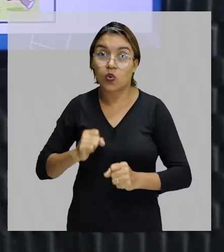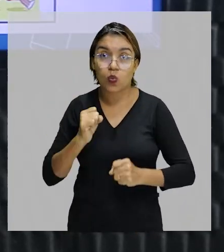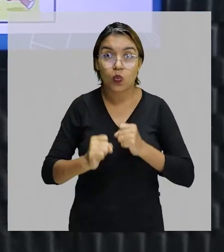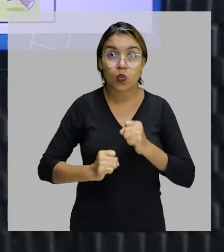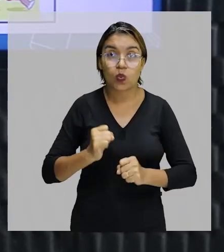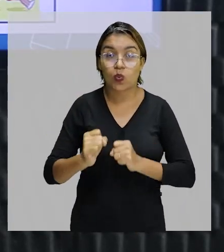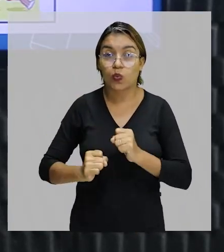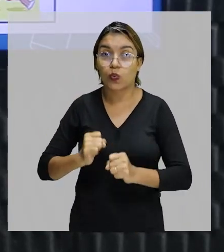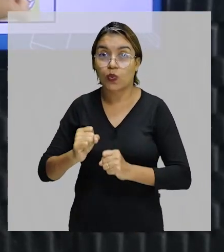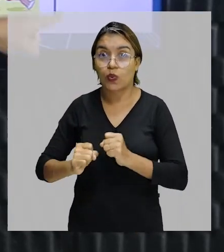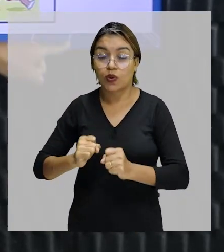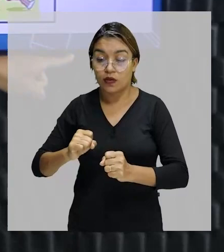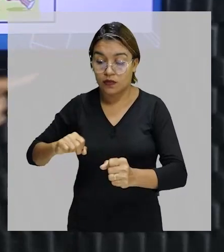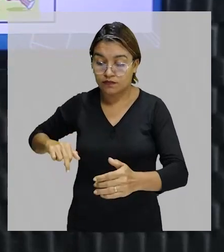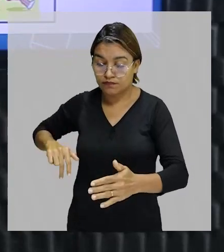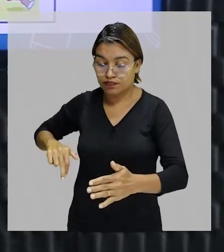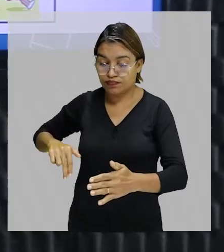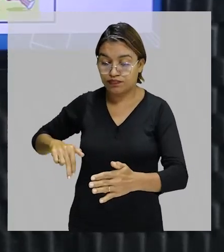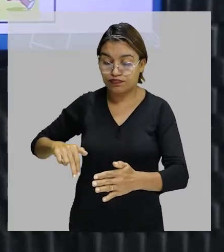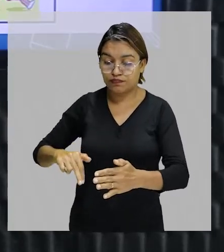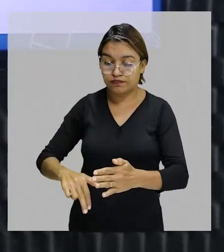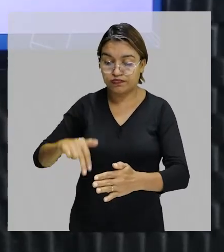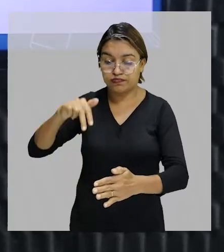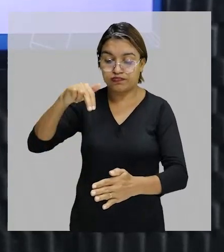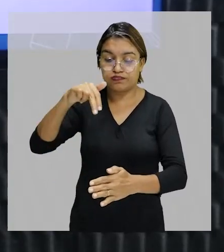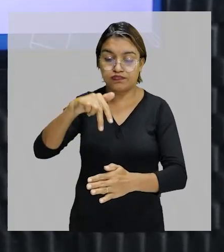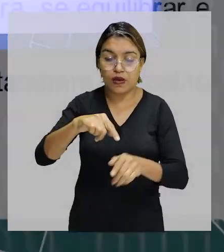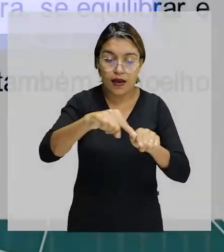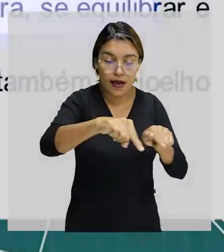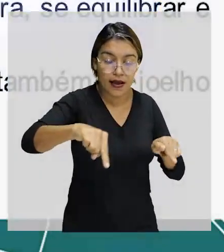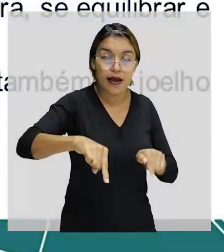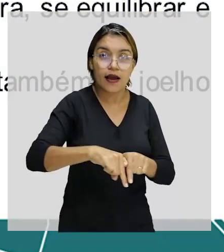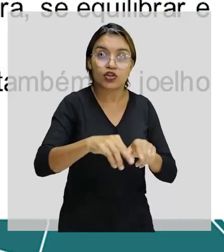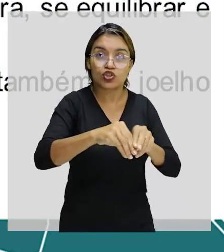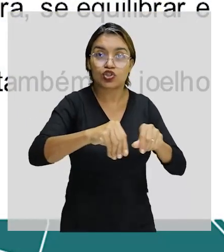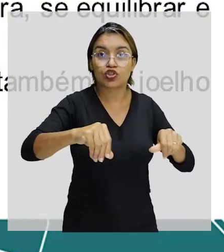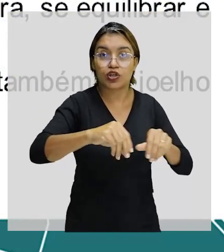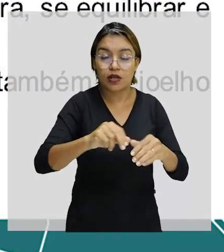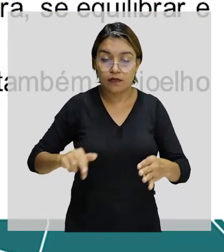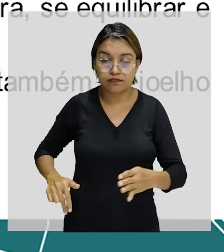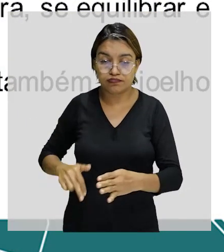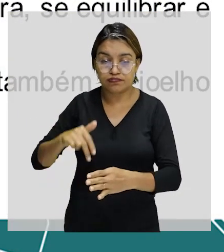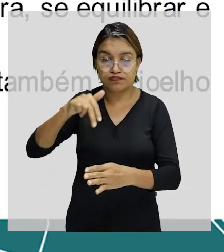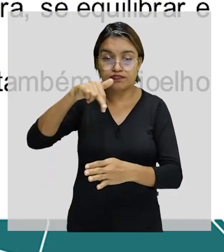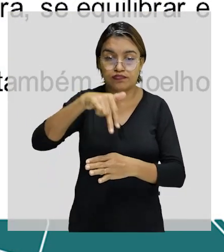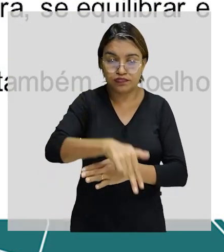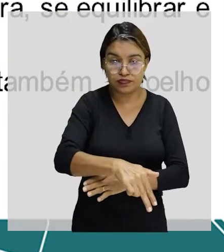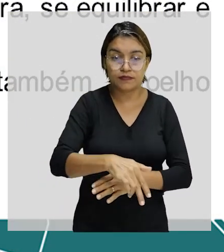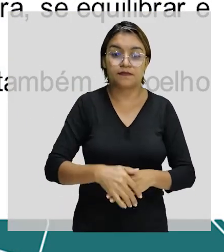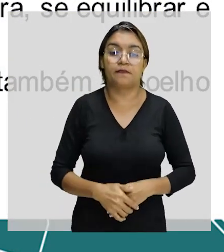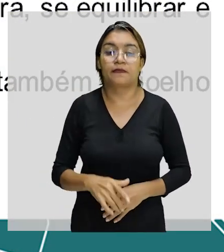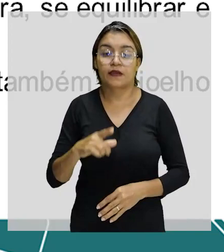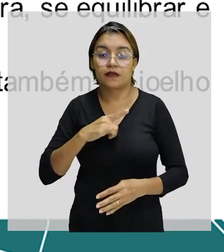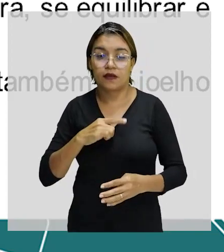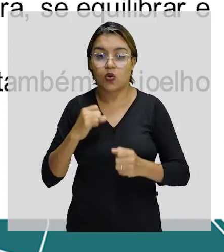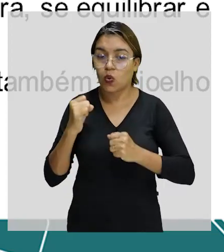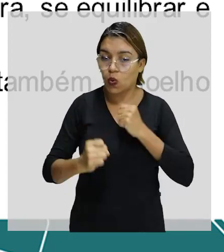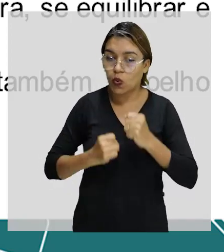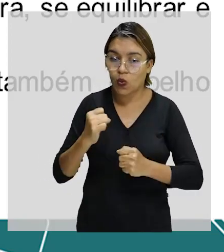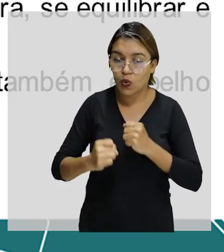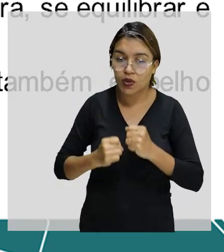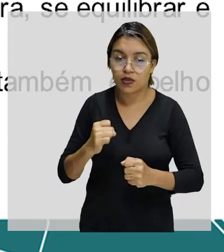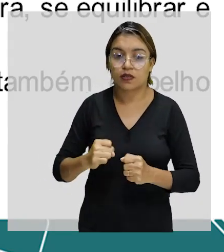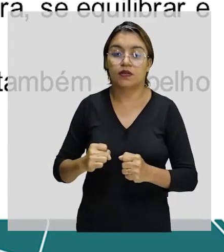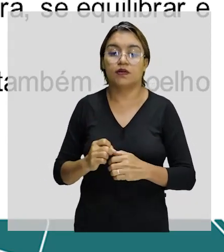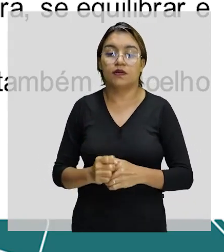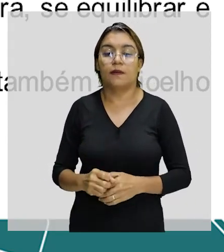corrida e lança-se à caixa de areia. São essas fases aqui, ó. A corrida, o